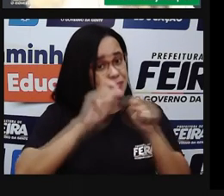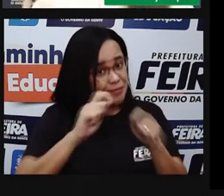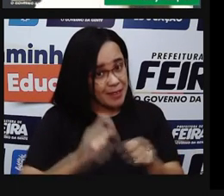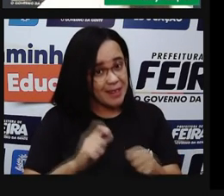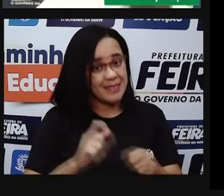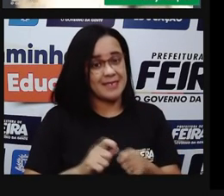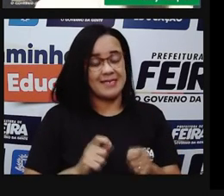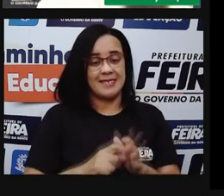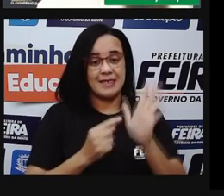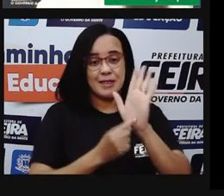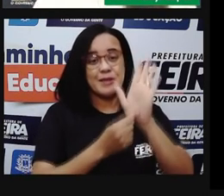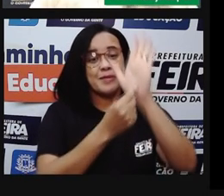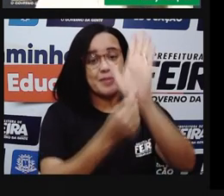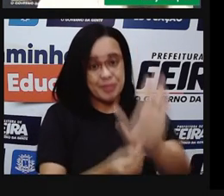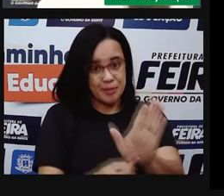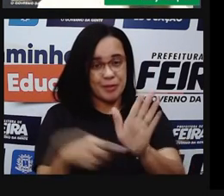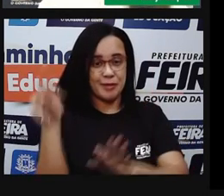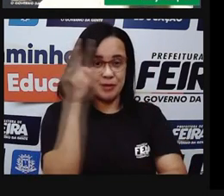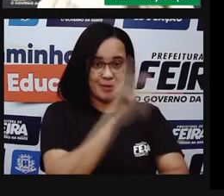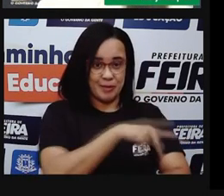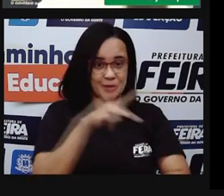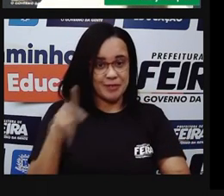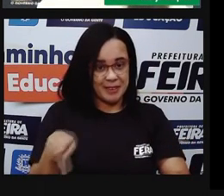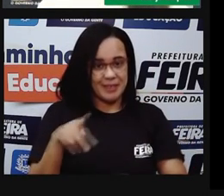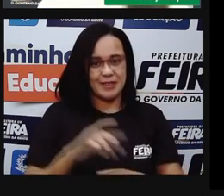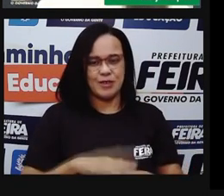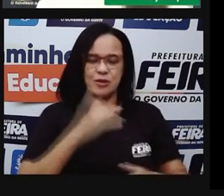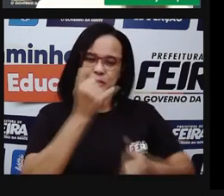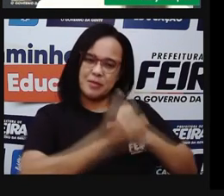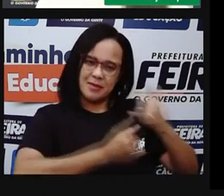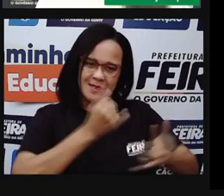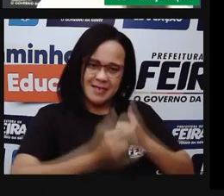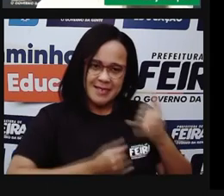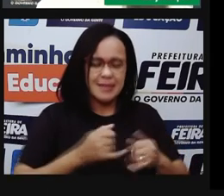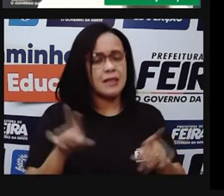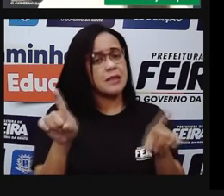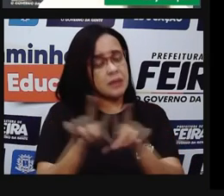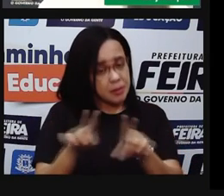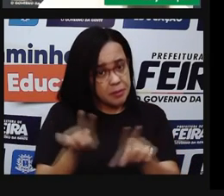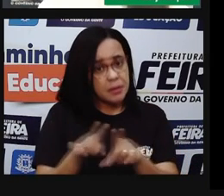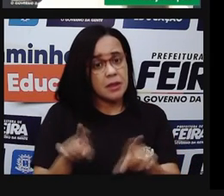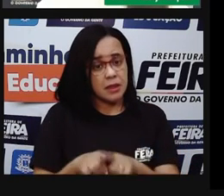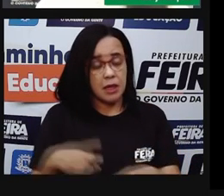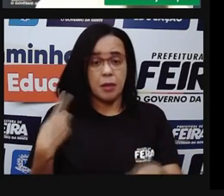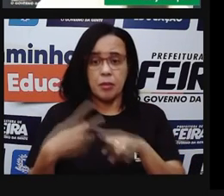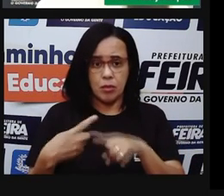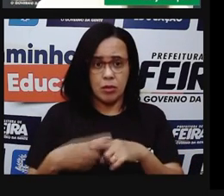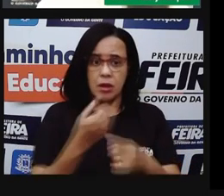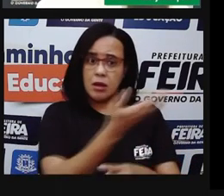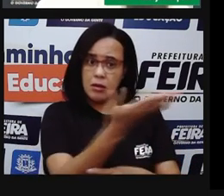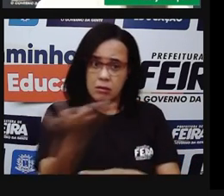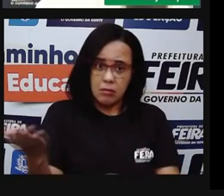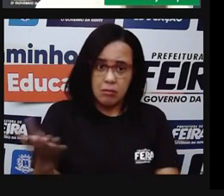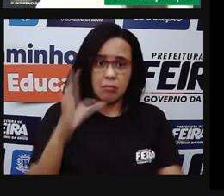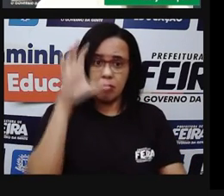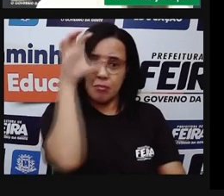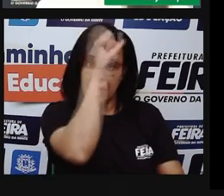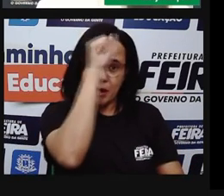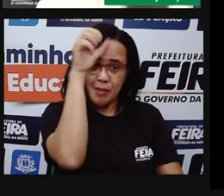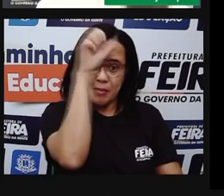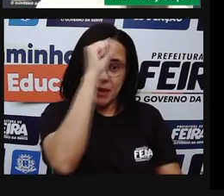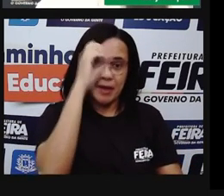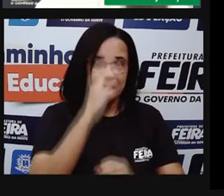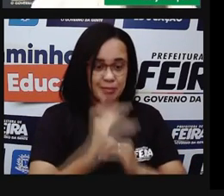pedi para jogar, fazer um jogo, façam, vocês não vão se arrepender. São formas de aprender. Que vocês precisam também entender